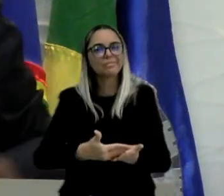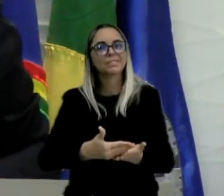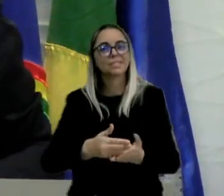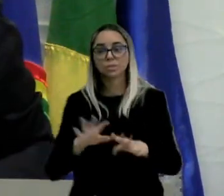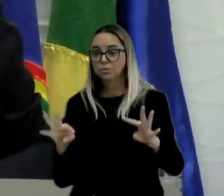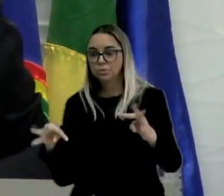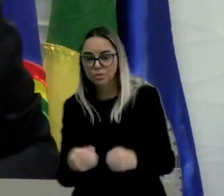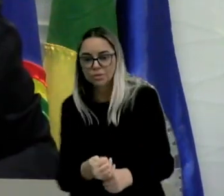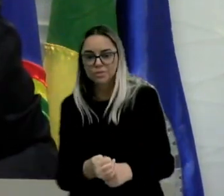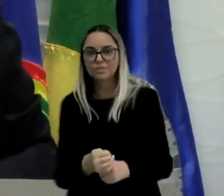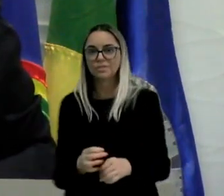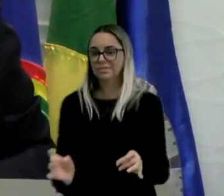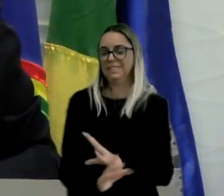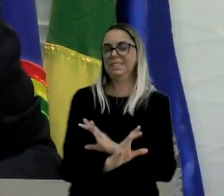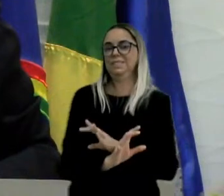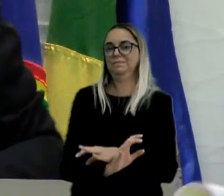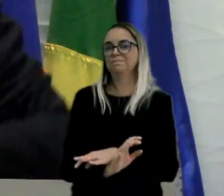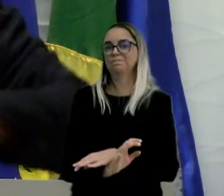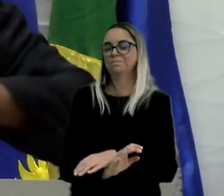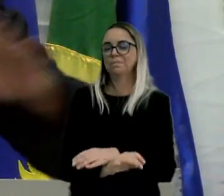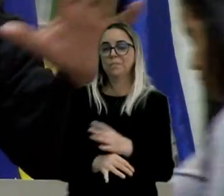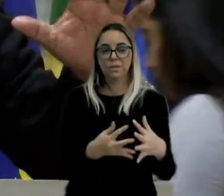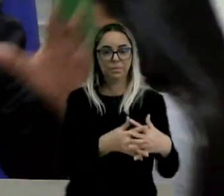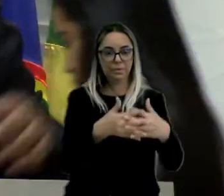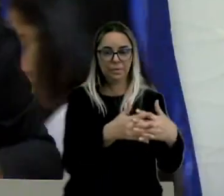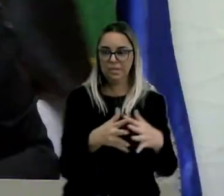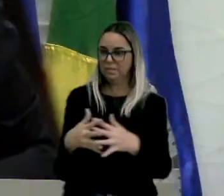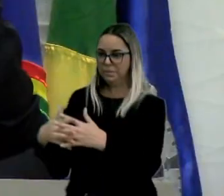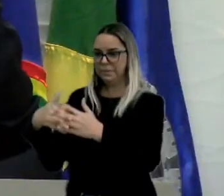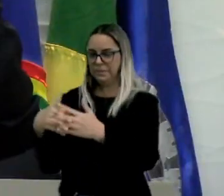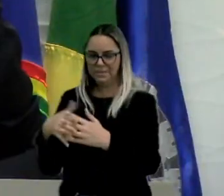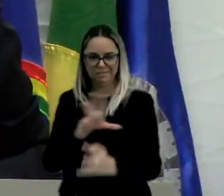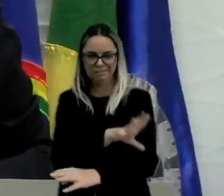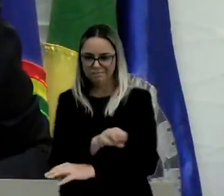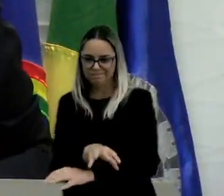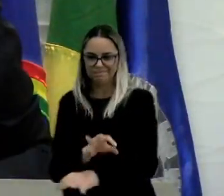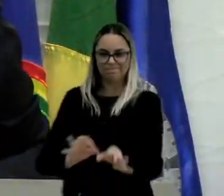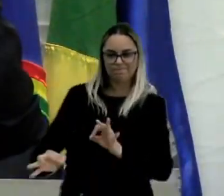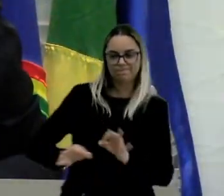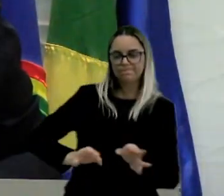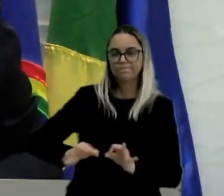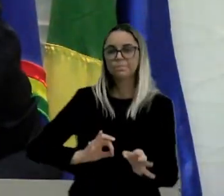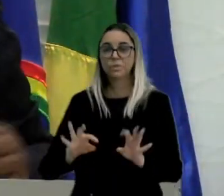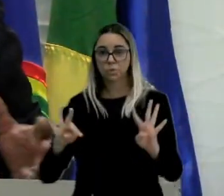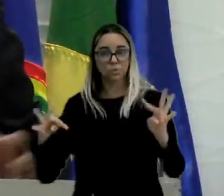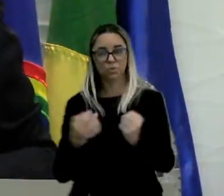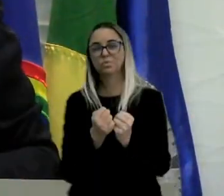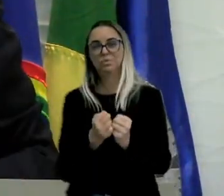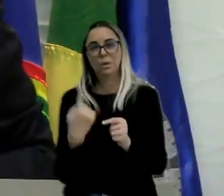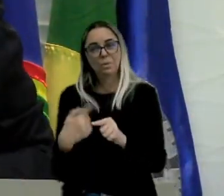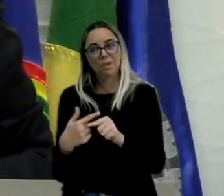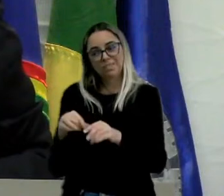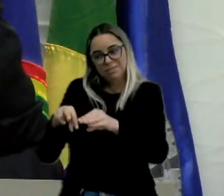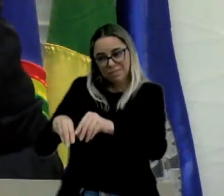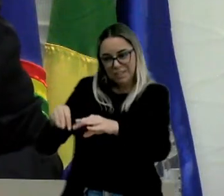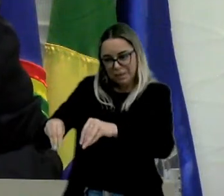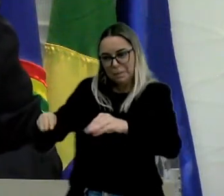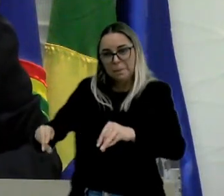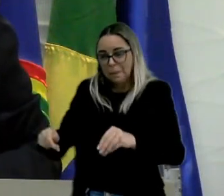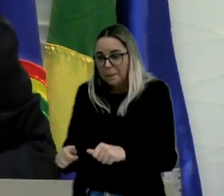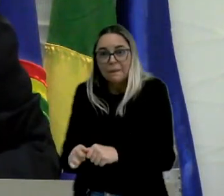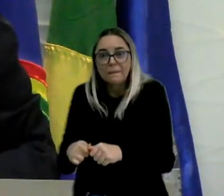uma vez só vai com mu estatur para fazer tudo uma só vez porque ainda tem muita terra para ser